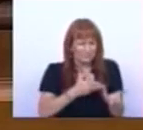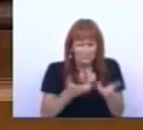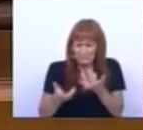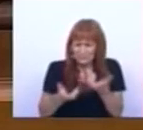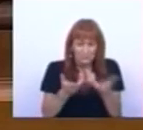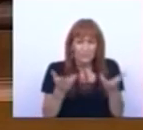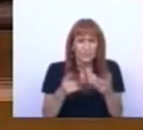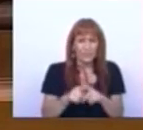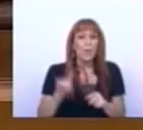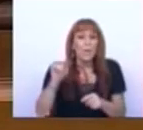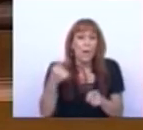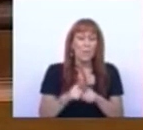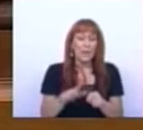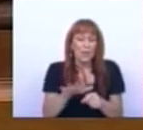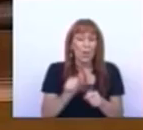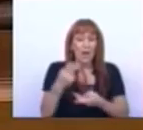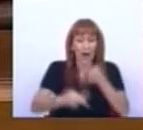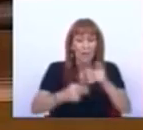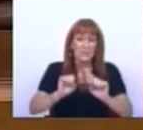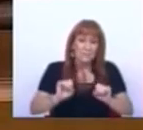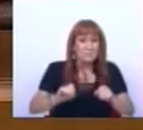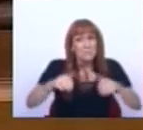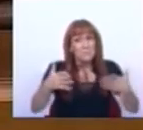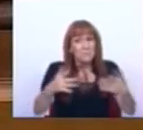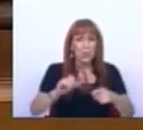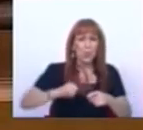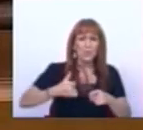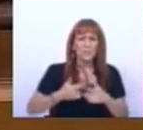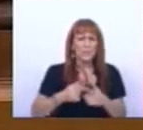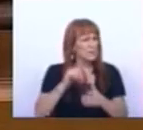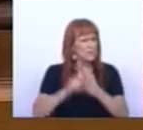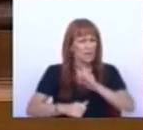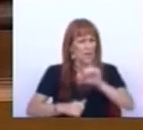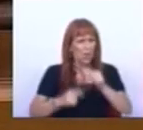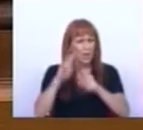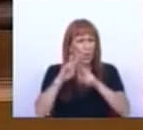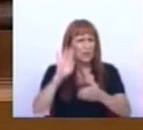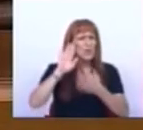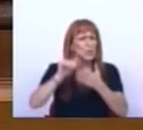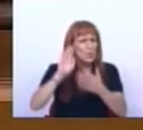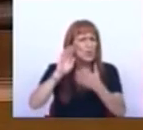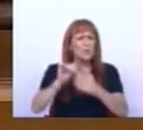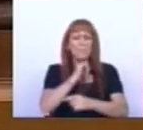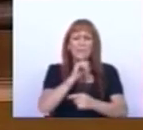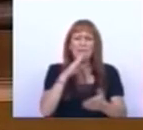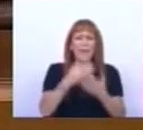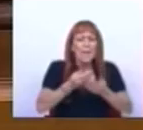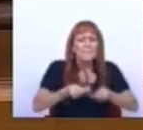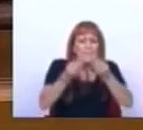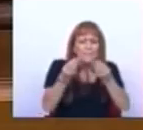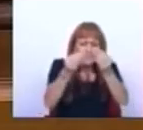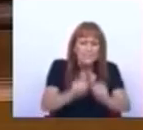pegue. Não obstante esse quadro de avaliação inicial, os verdes não desistiram de encontrar soluções que permitissem a